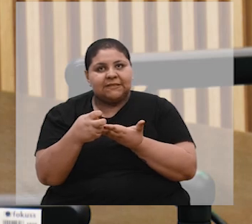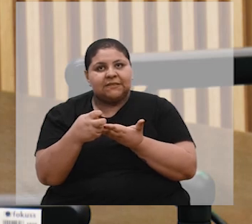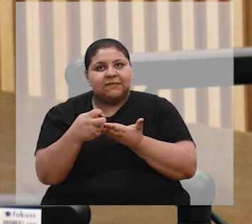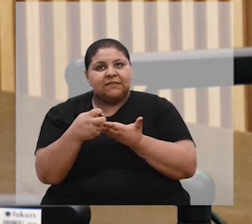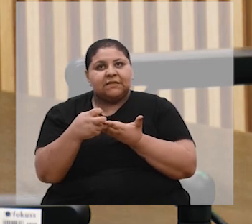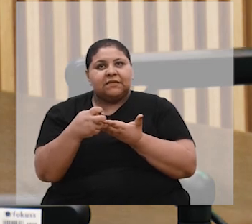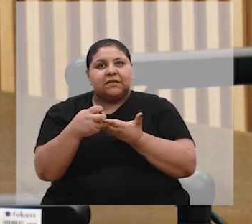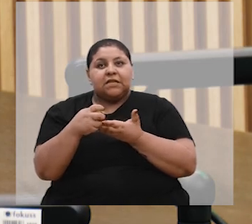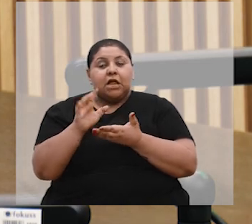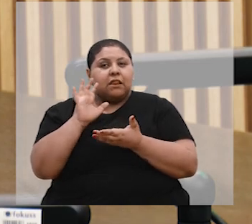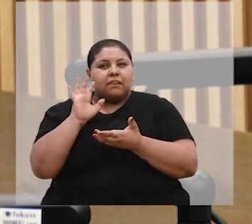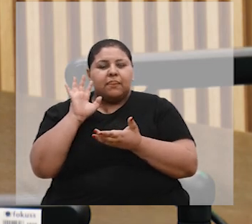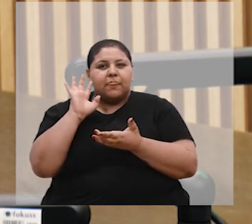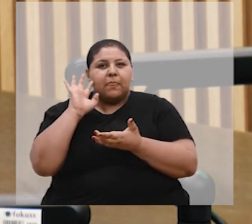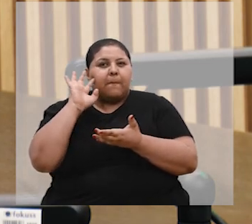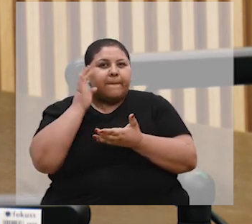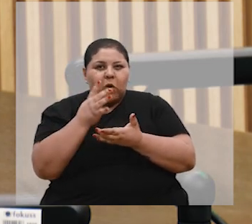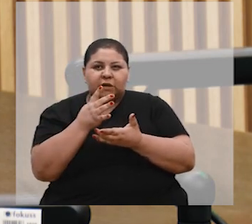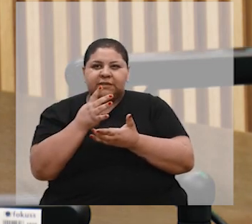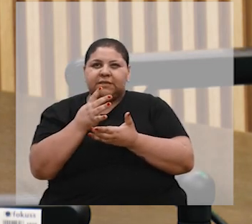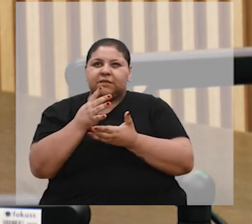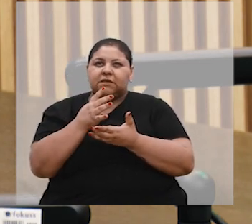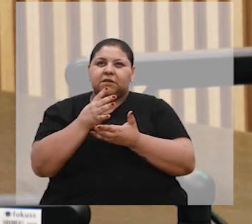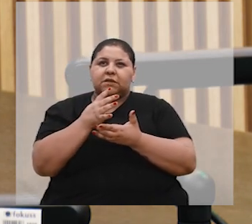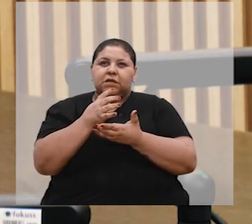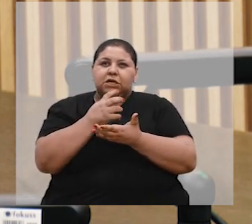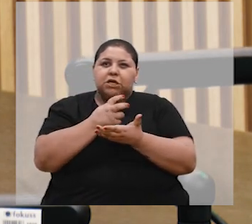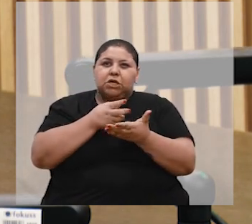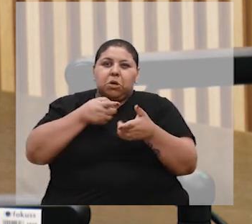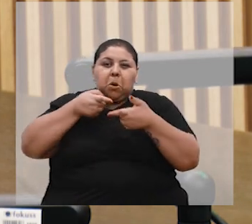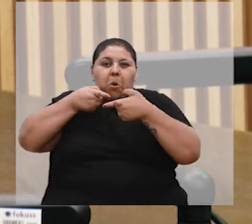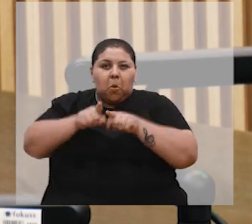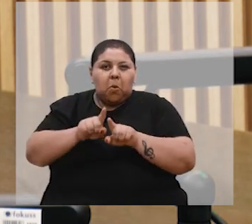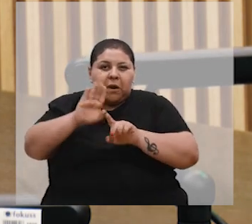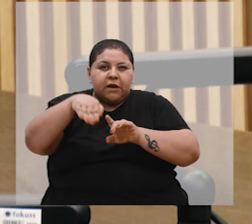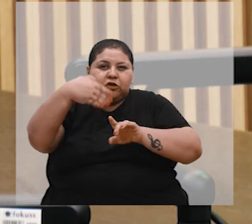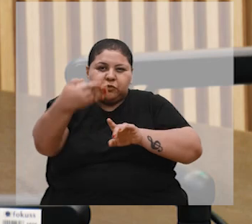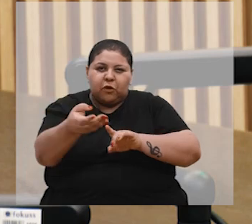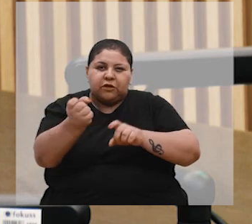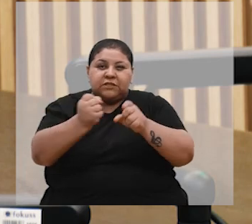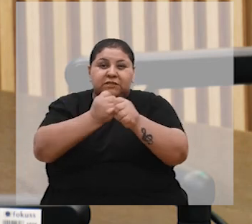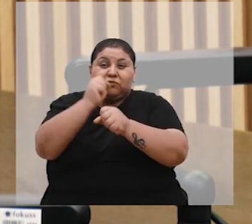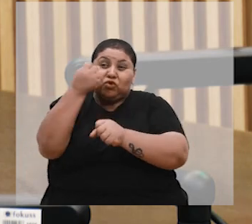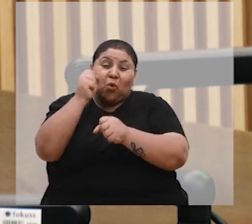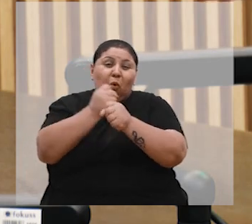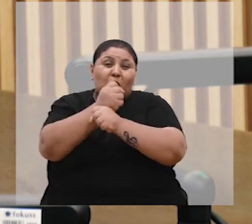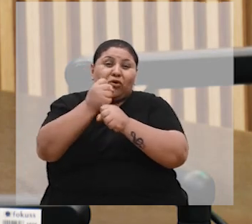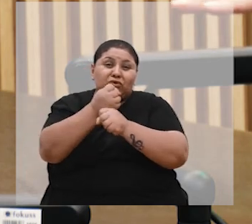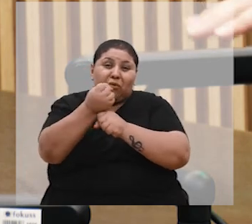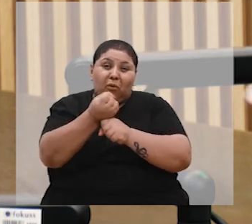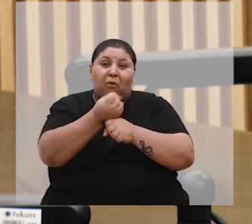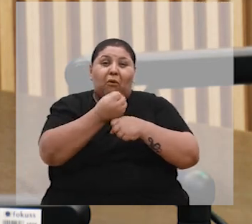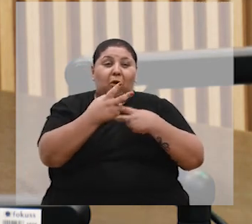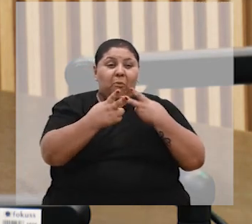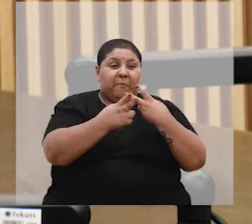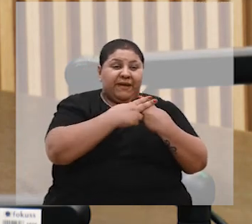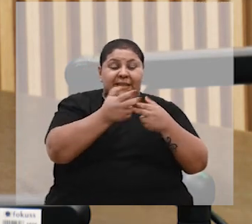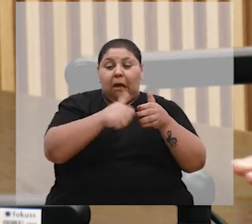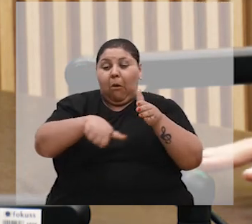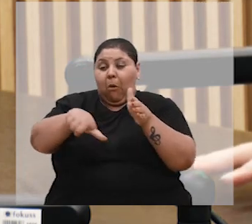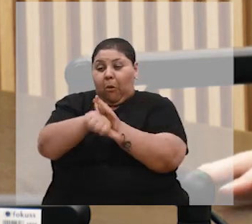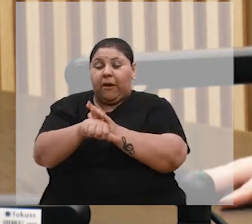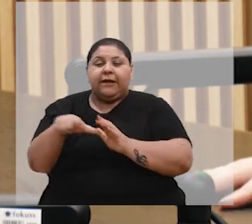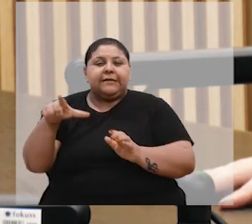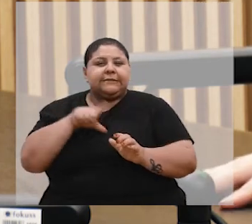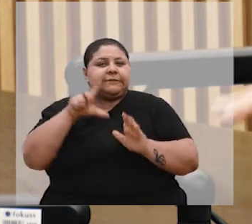ali impedidos de concorrer pelos próximos 8 anos até. Então, a gente tem várias esferas de responsabilidade penal, criminal. A gente tem que